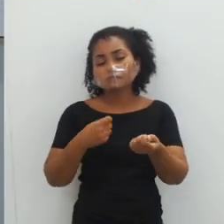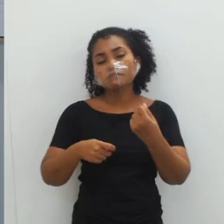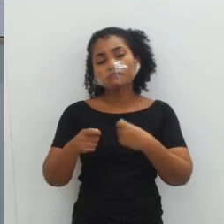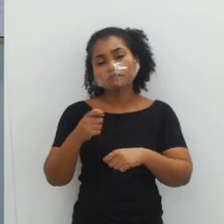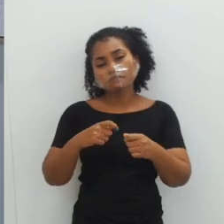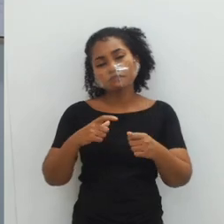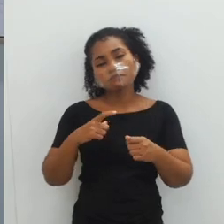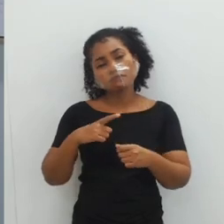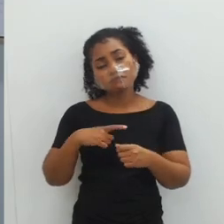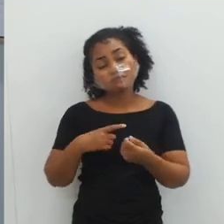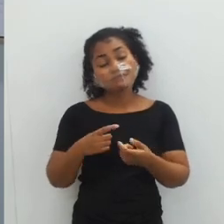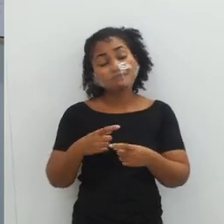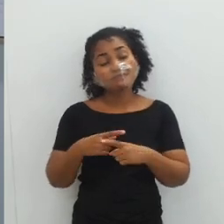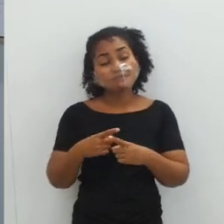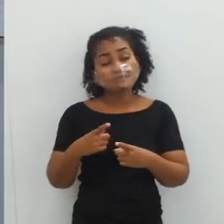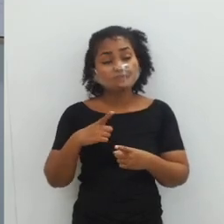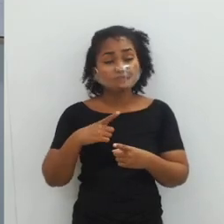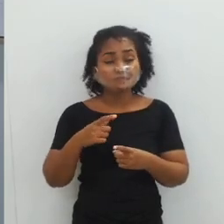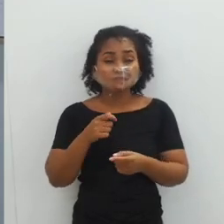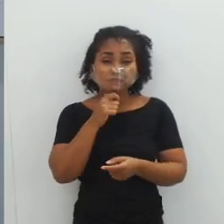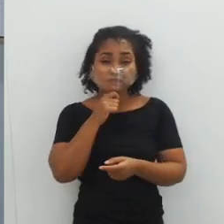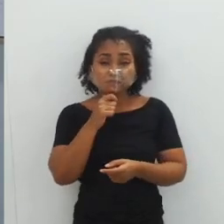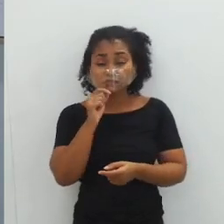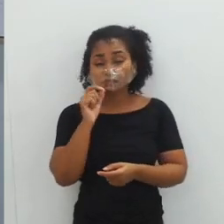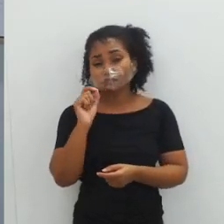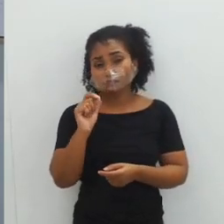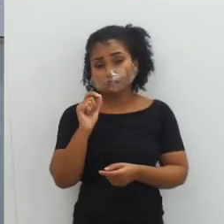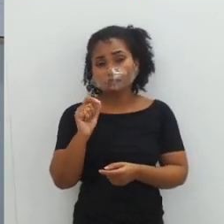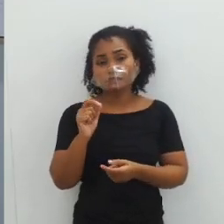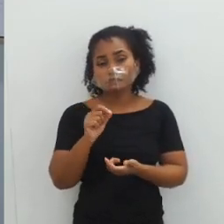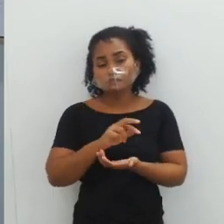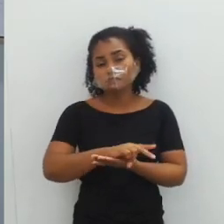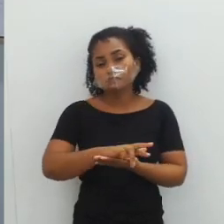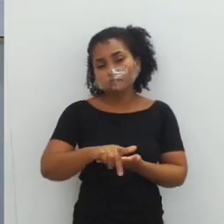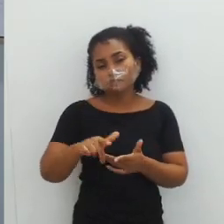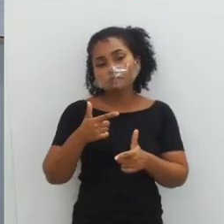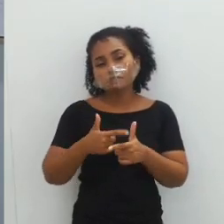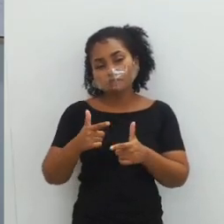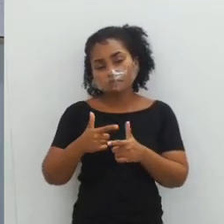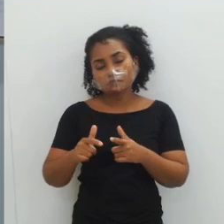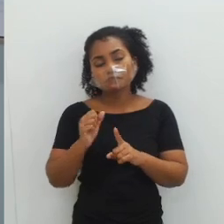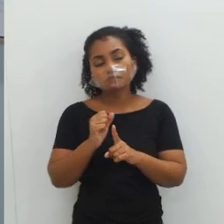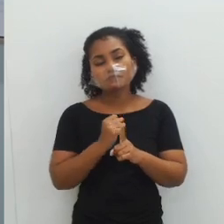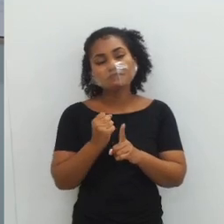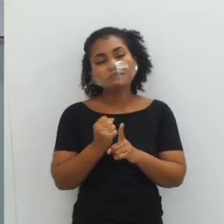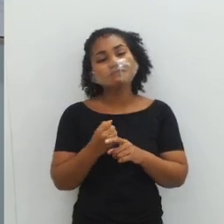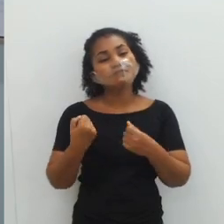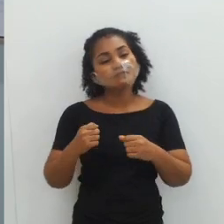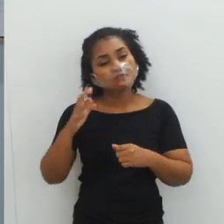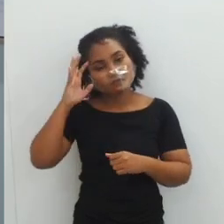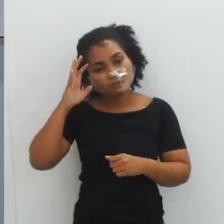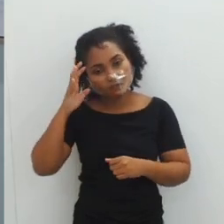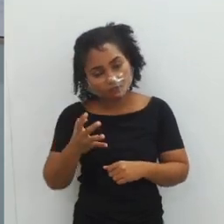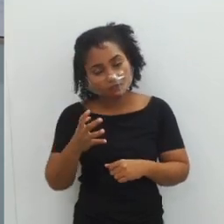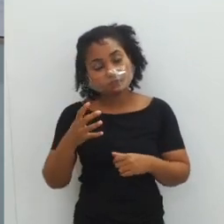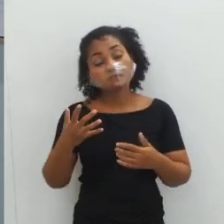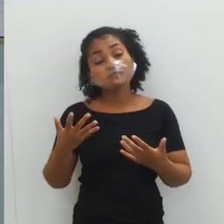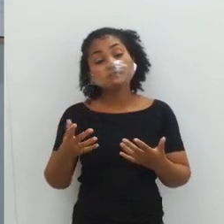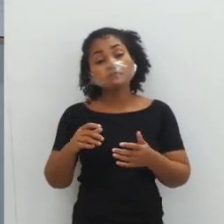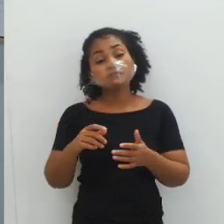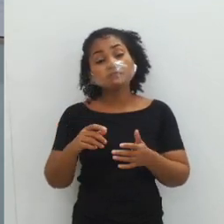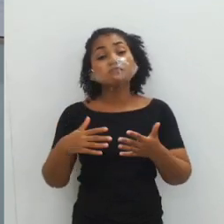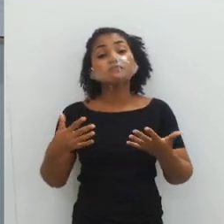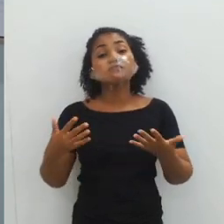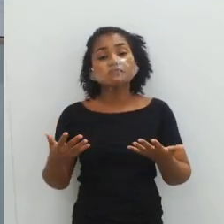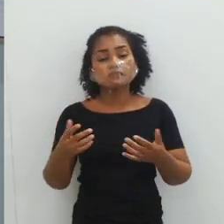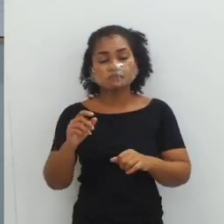econômico, porém ainda há muitas questões sociais pendentes. E um desses